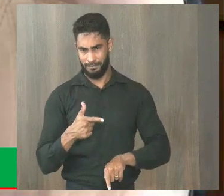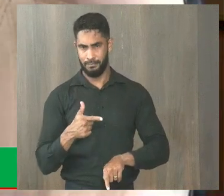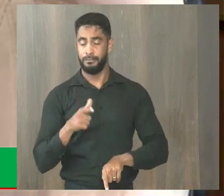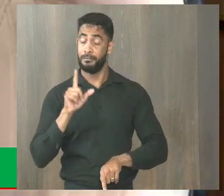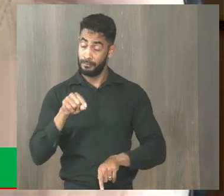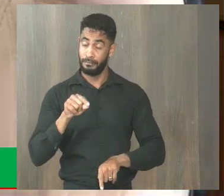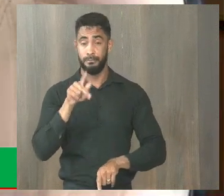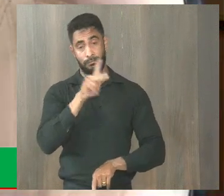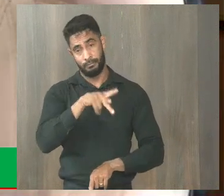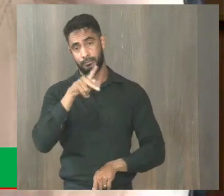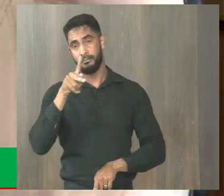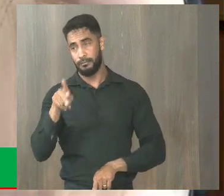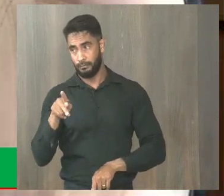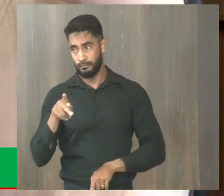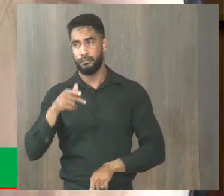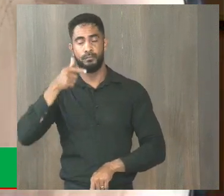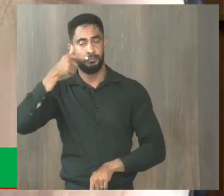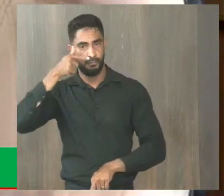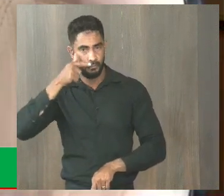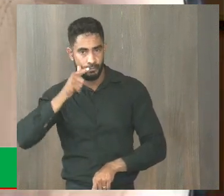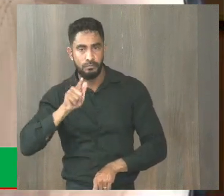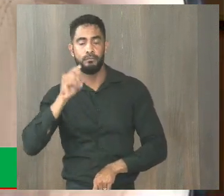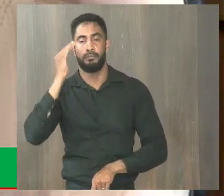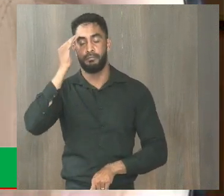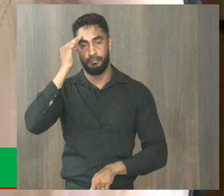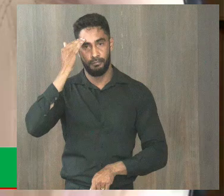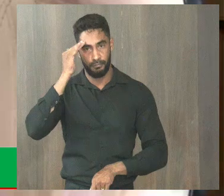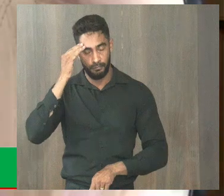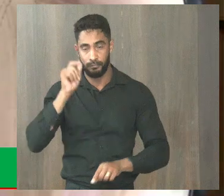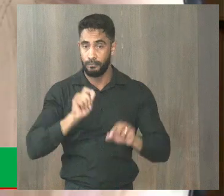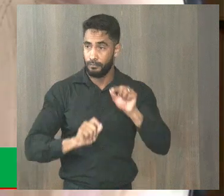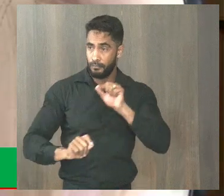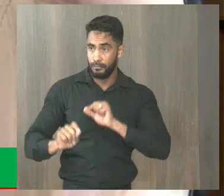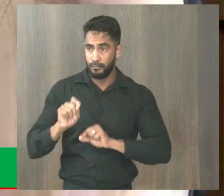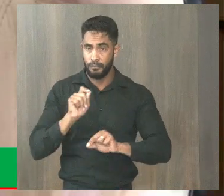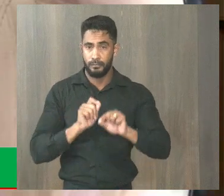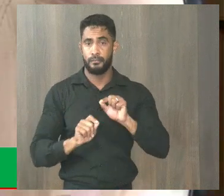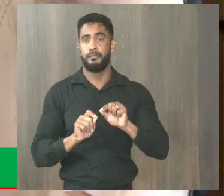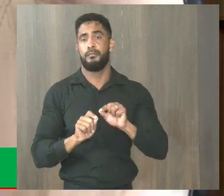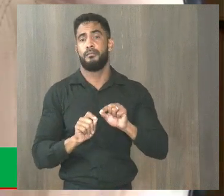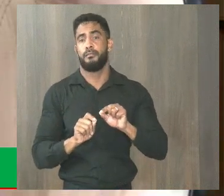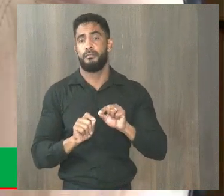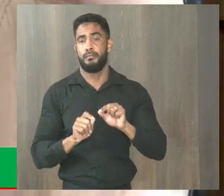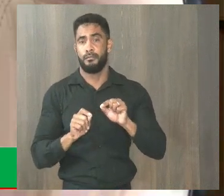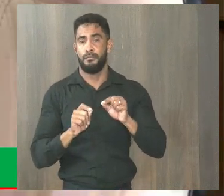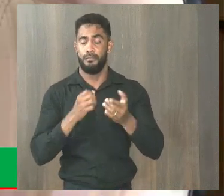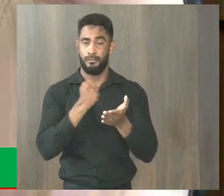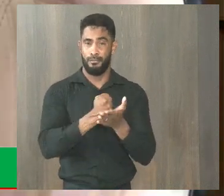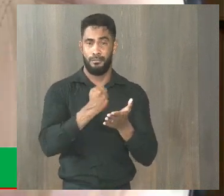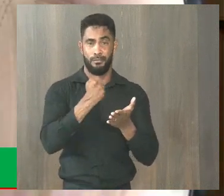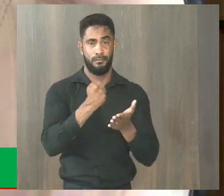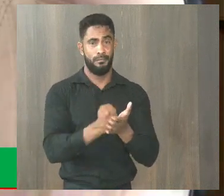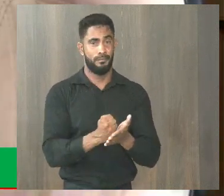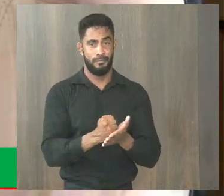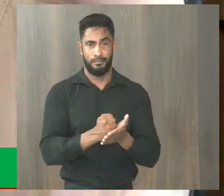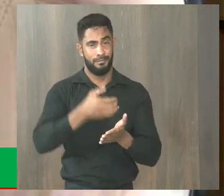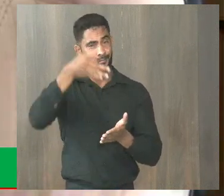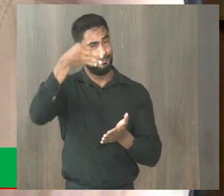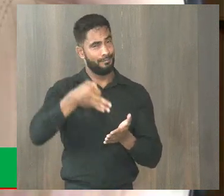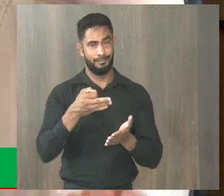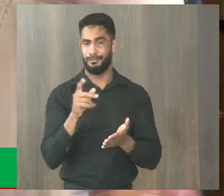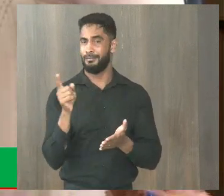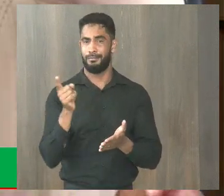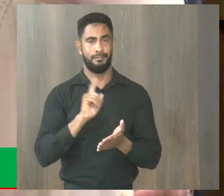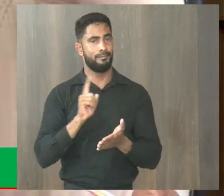Então, mais uma vez, eu vou repetir, entendo eu que está esse contrato não é correto, no